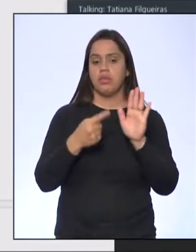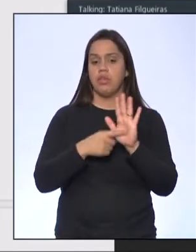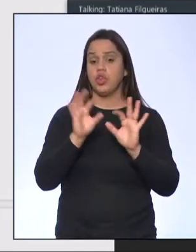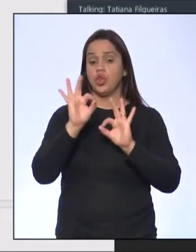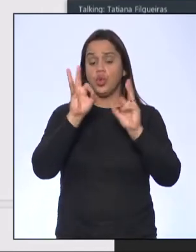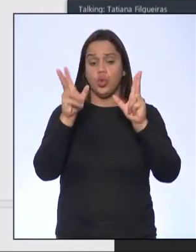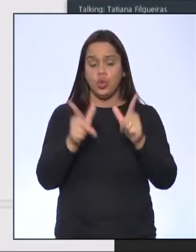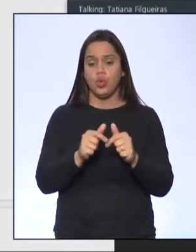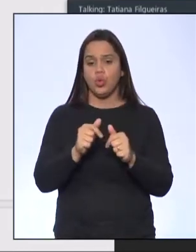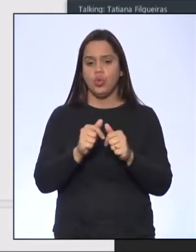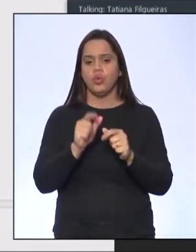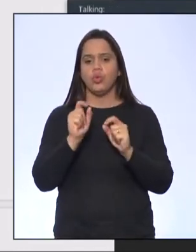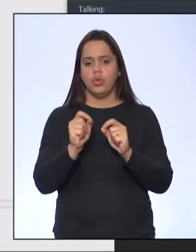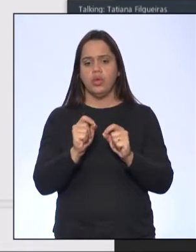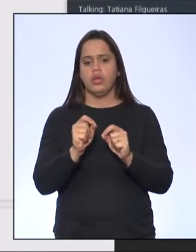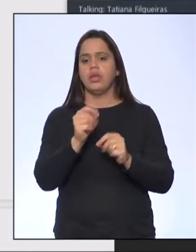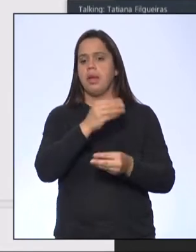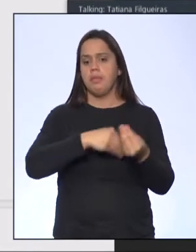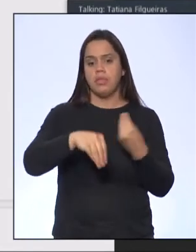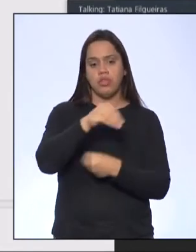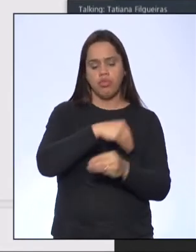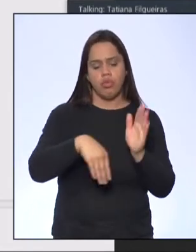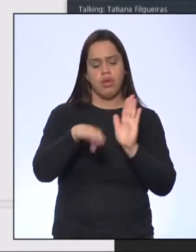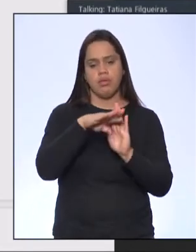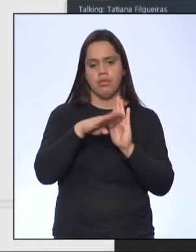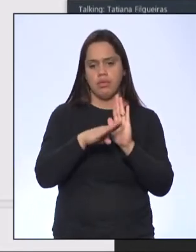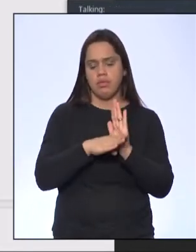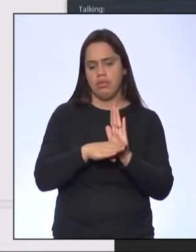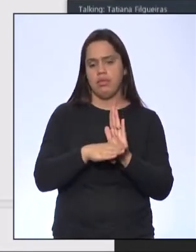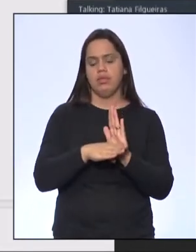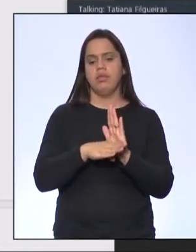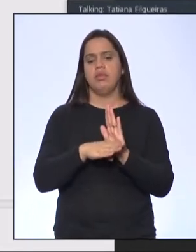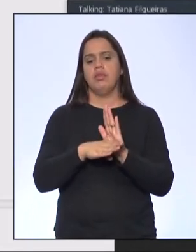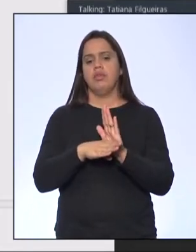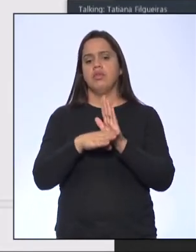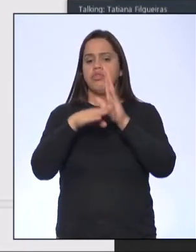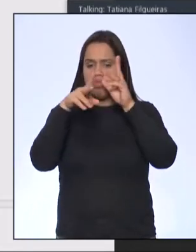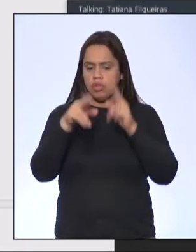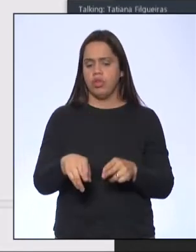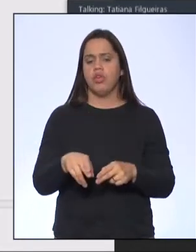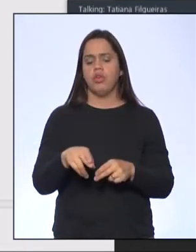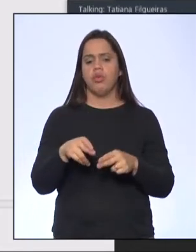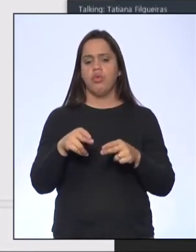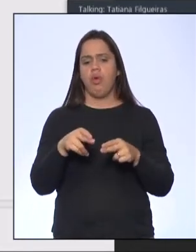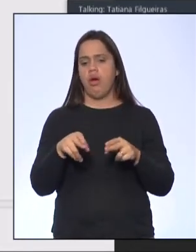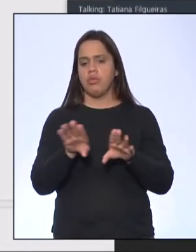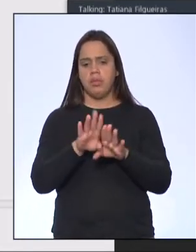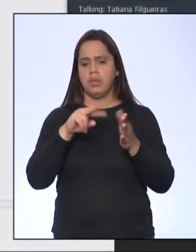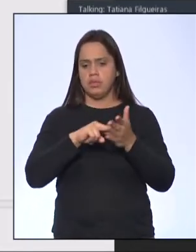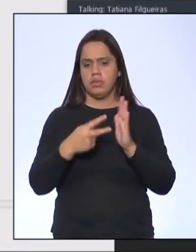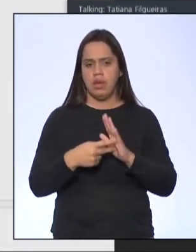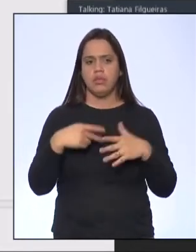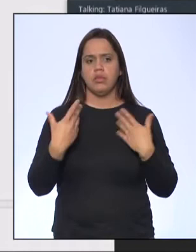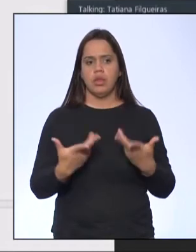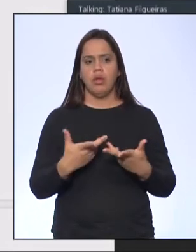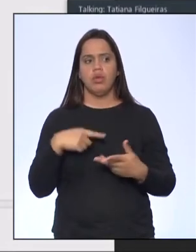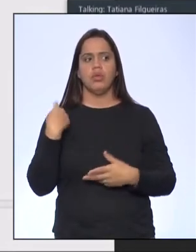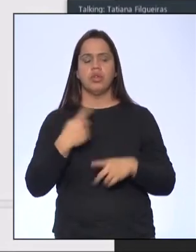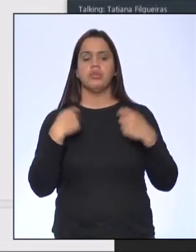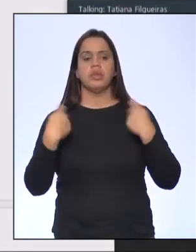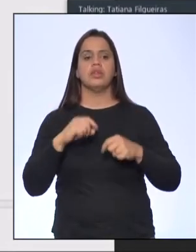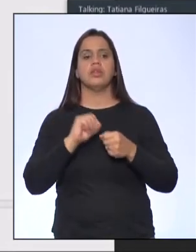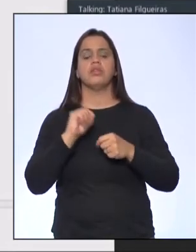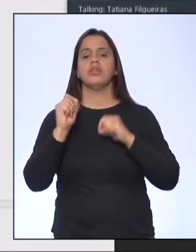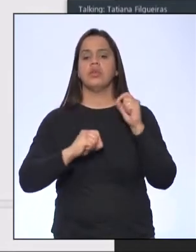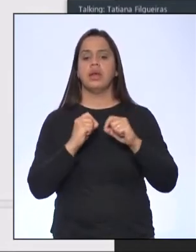dessas 10 mistura ingredientes de mesma natureza, né? Então, o que a gente precisa fazer? A gente precisa